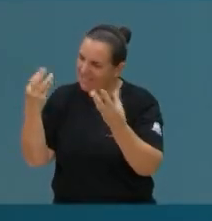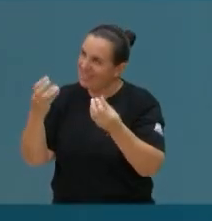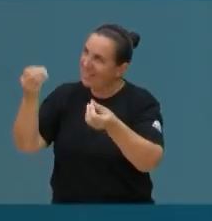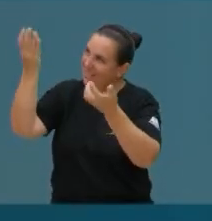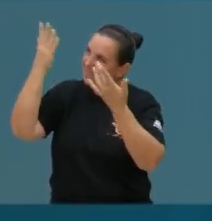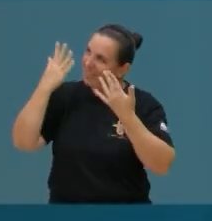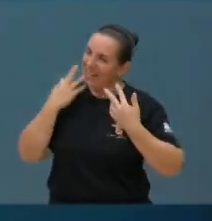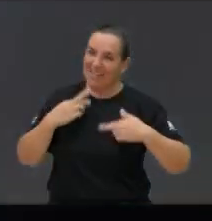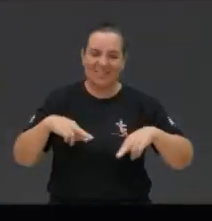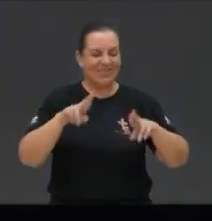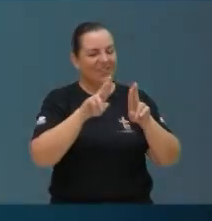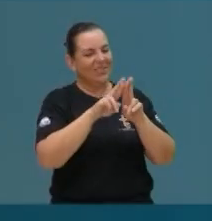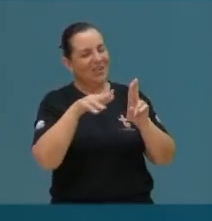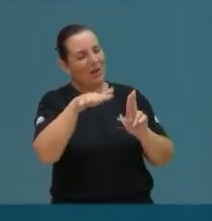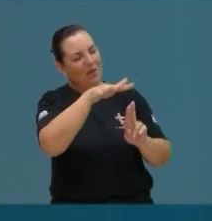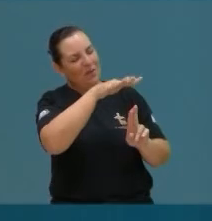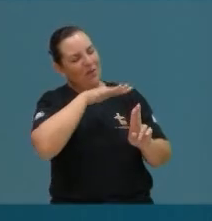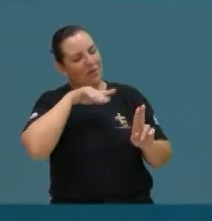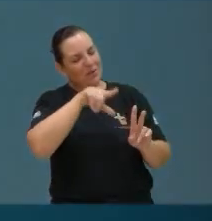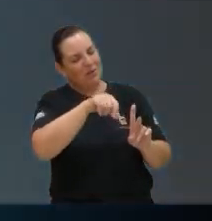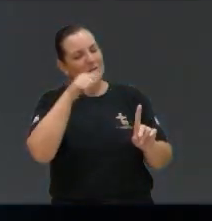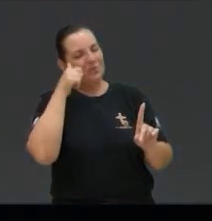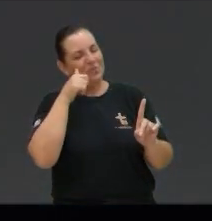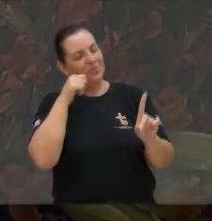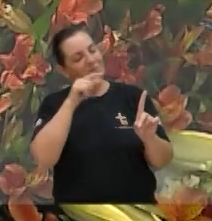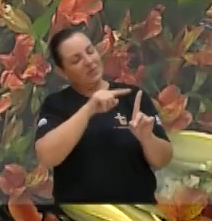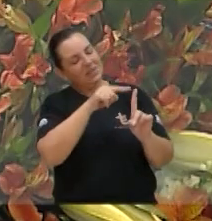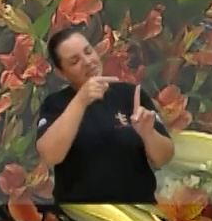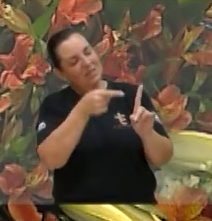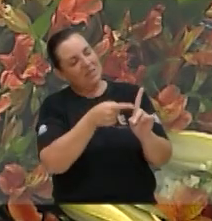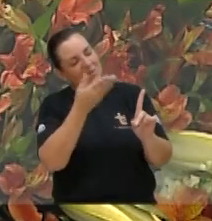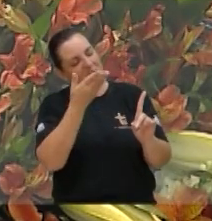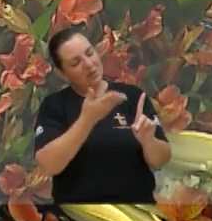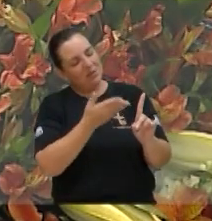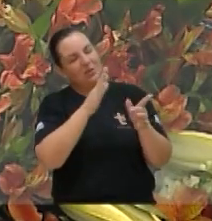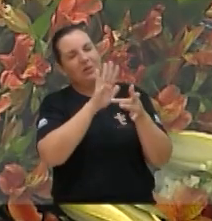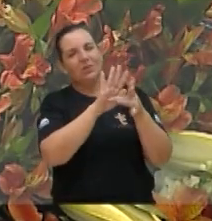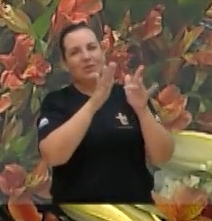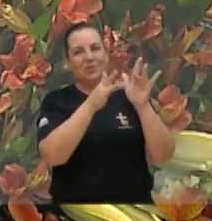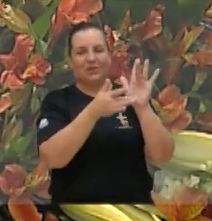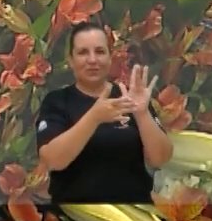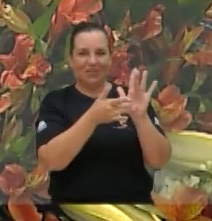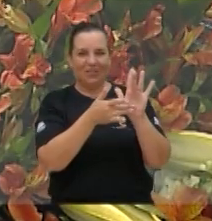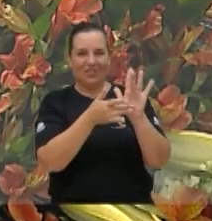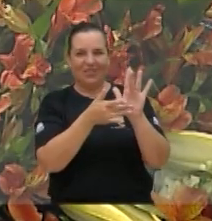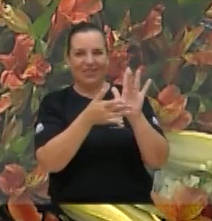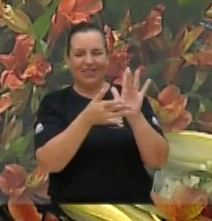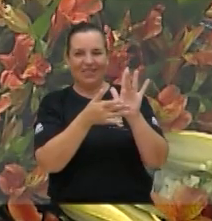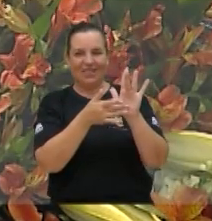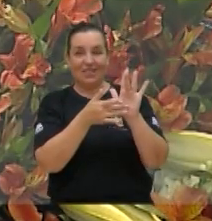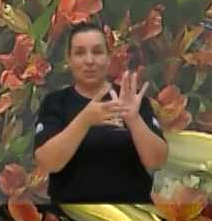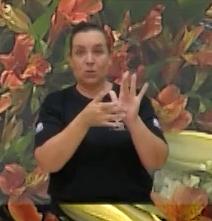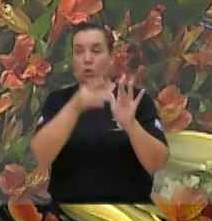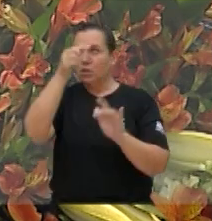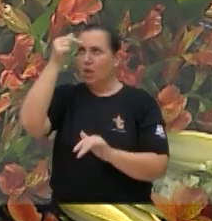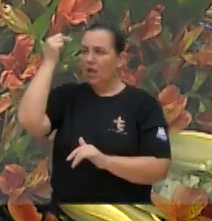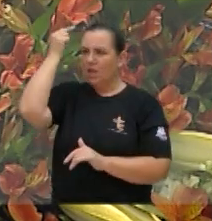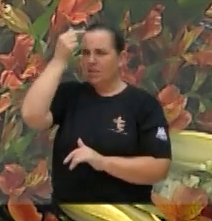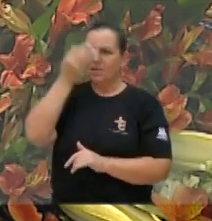convosco. Bendita sois vós entre as mulheres, e bendito é o fruto do vosso ventre,